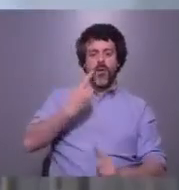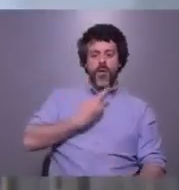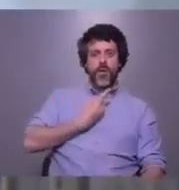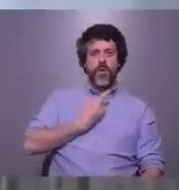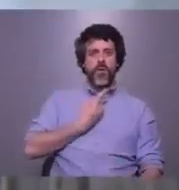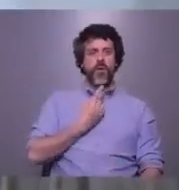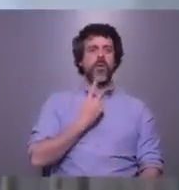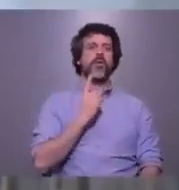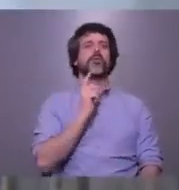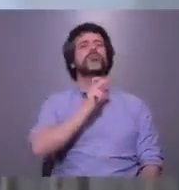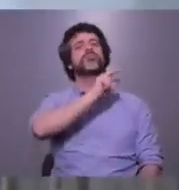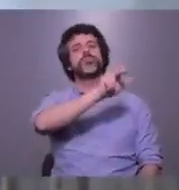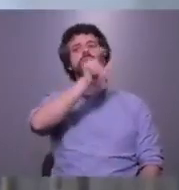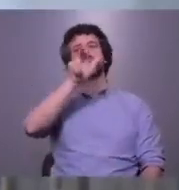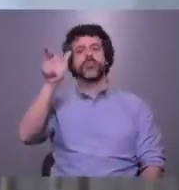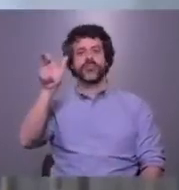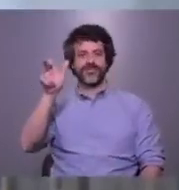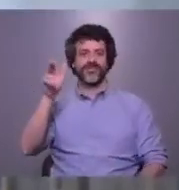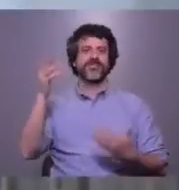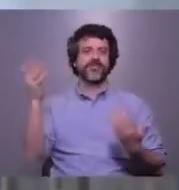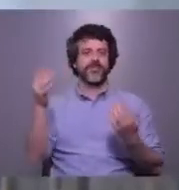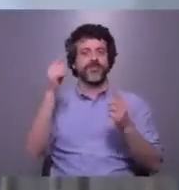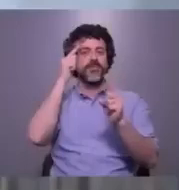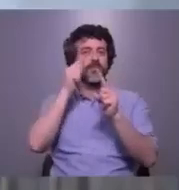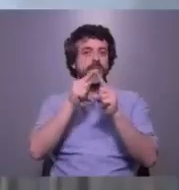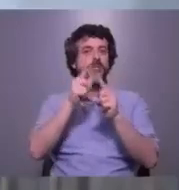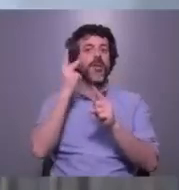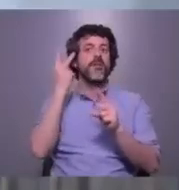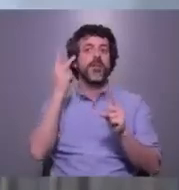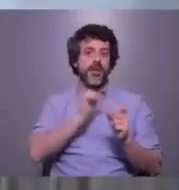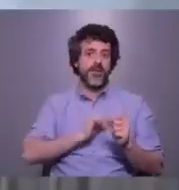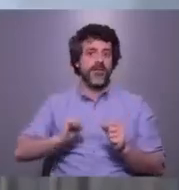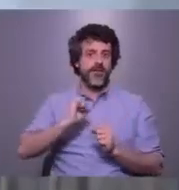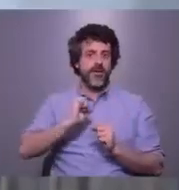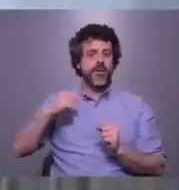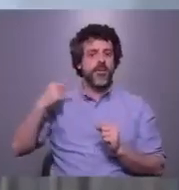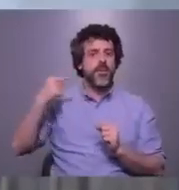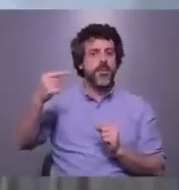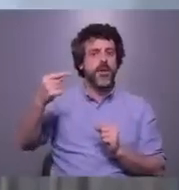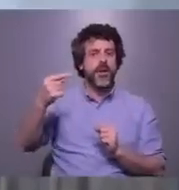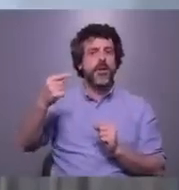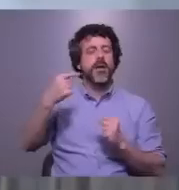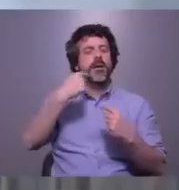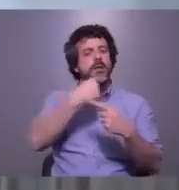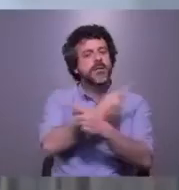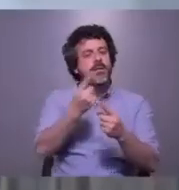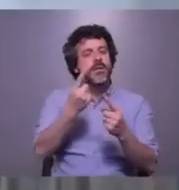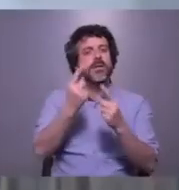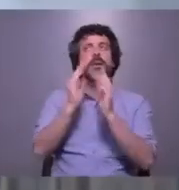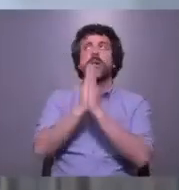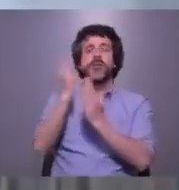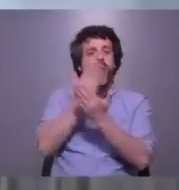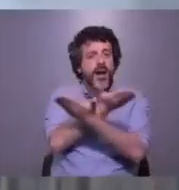para sermos enviados em seu nome, para testemunharmos na nossa vida a sua presença. É sempre este